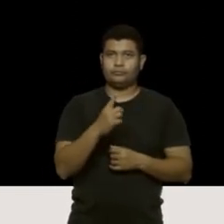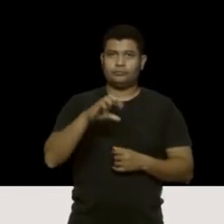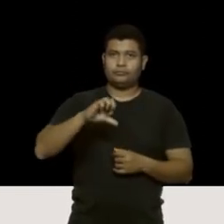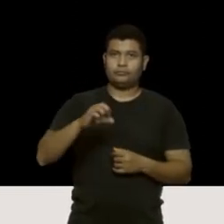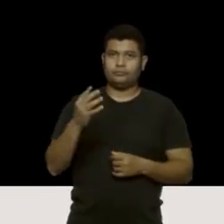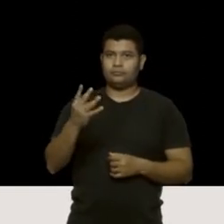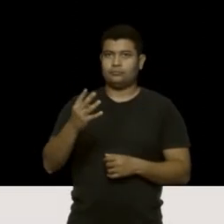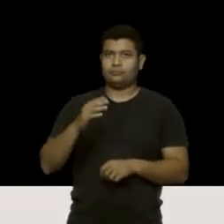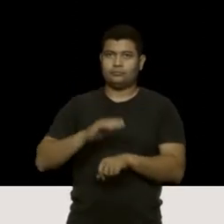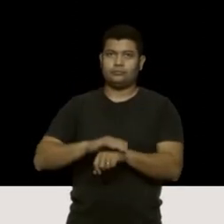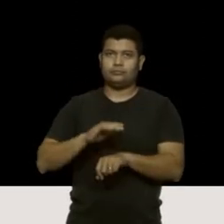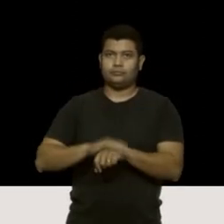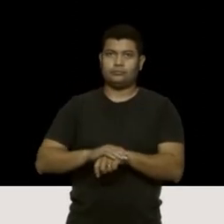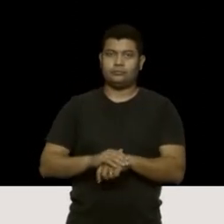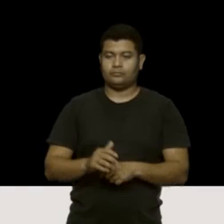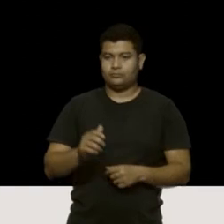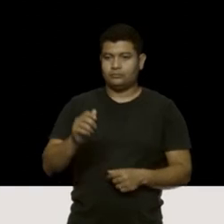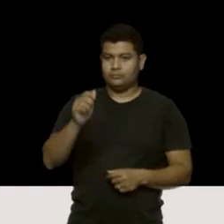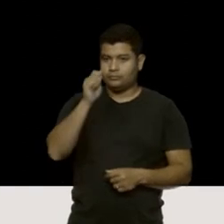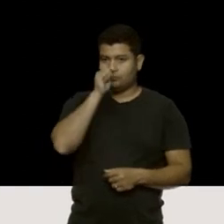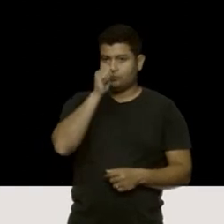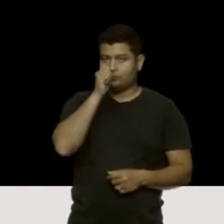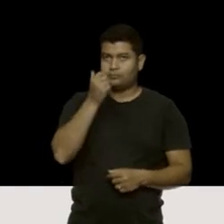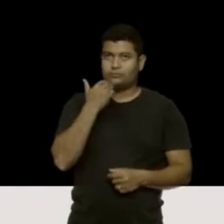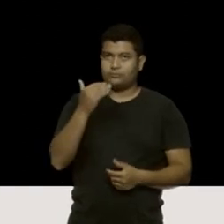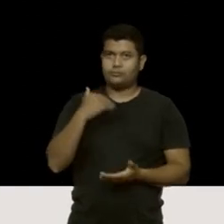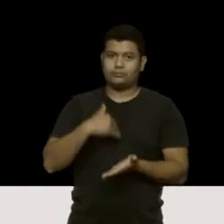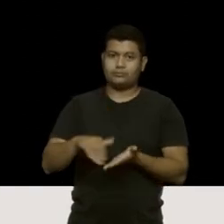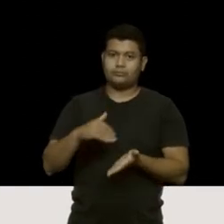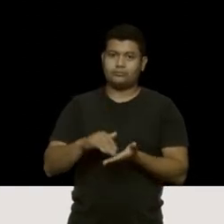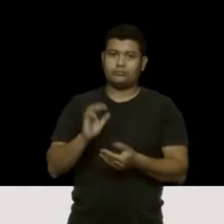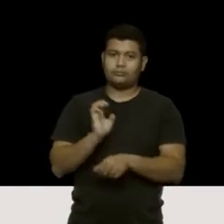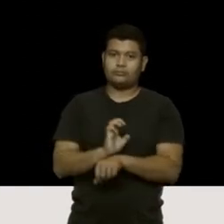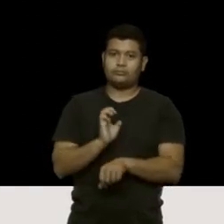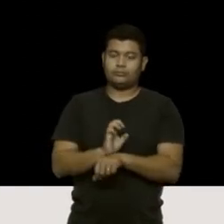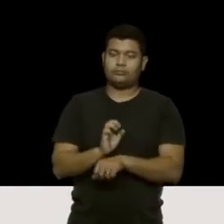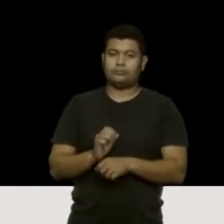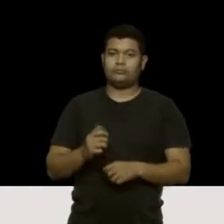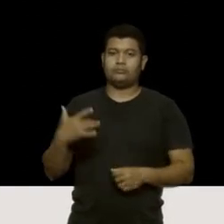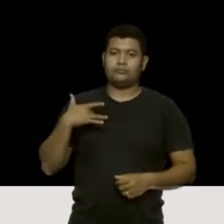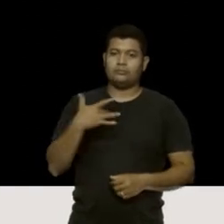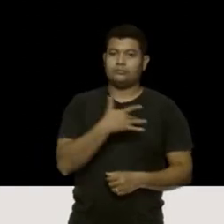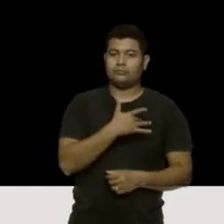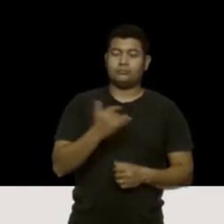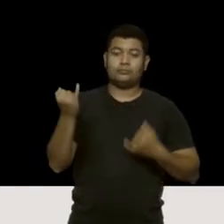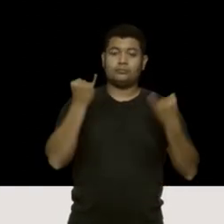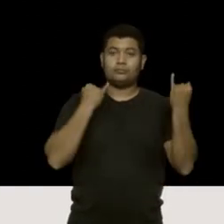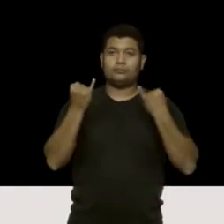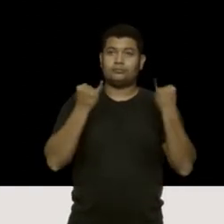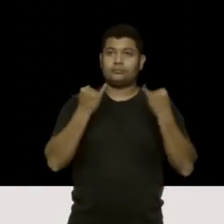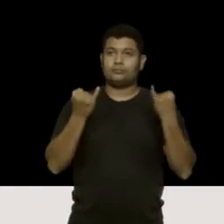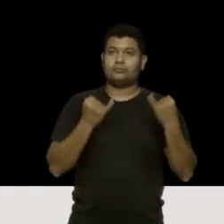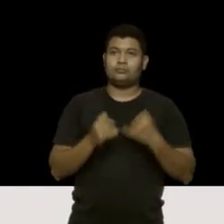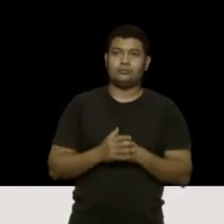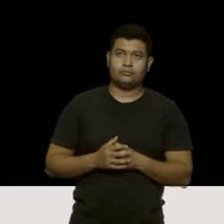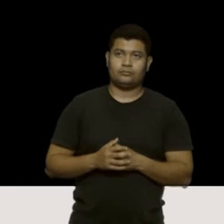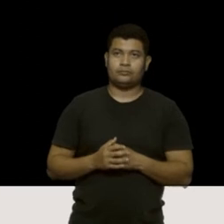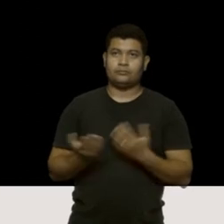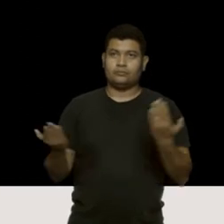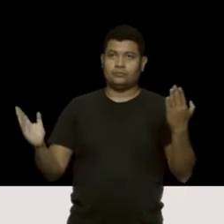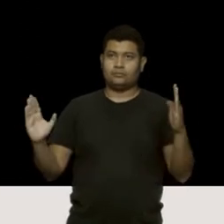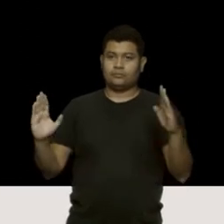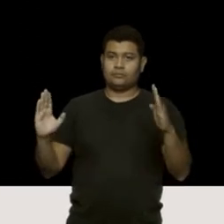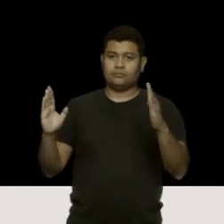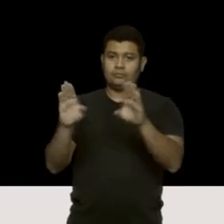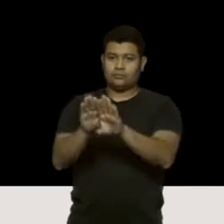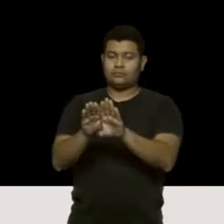autor deputado João Amin, solicitando ao secretário de Estado da Saúde informações acerca do fechamento do